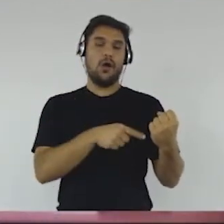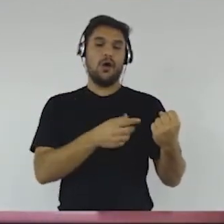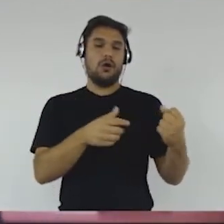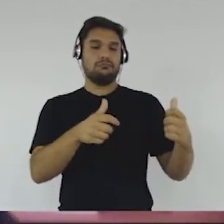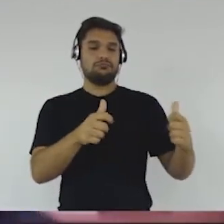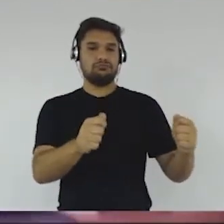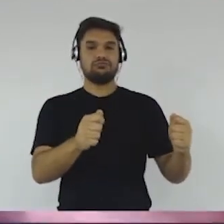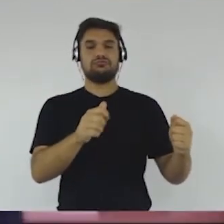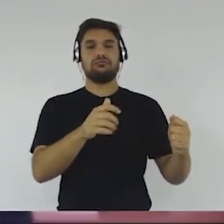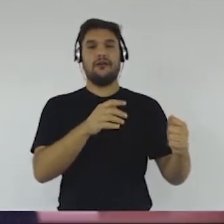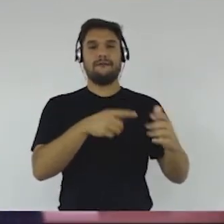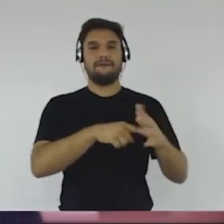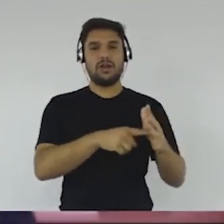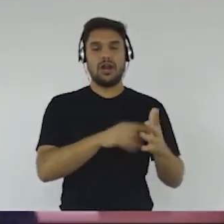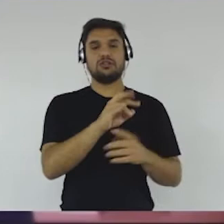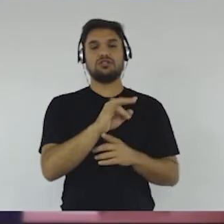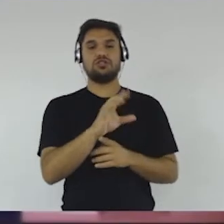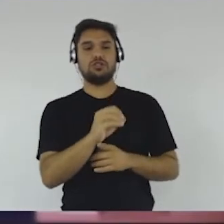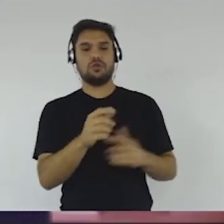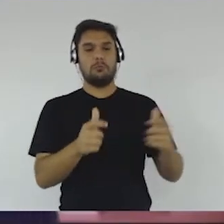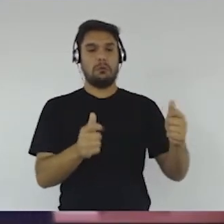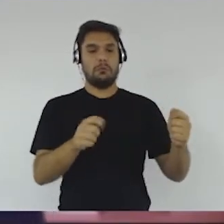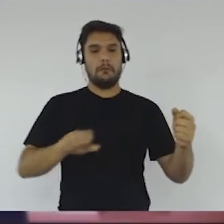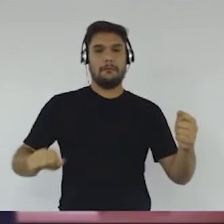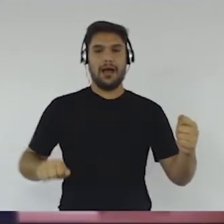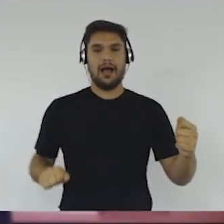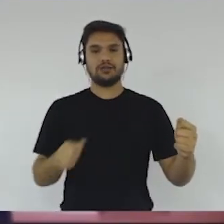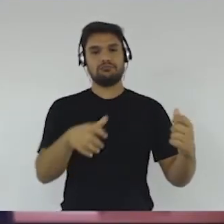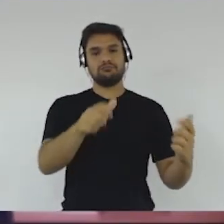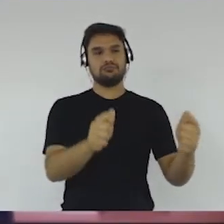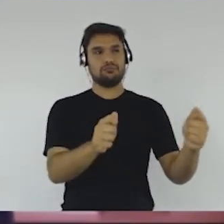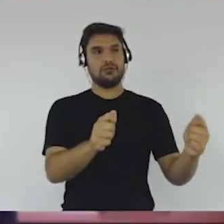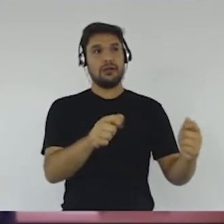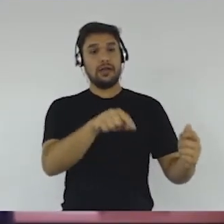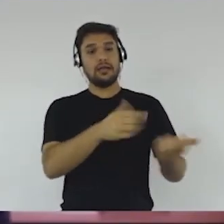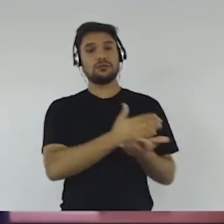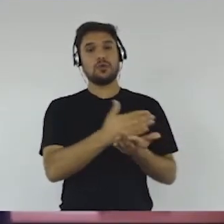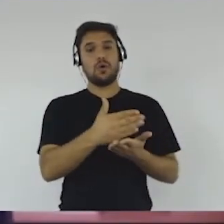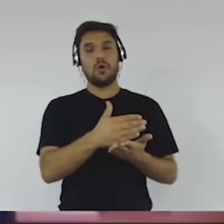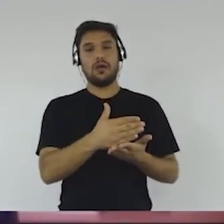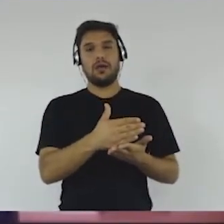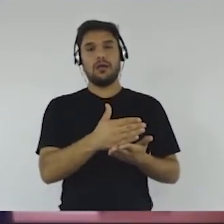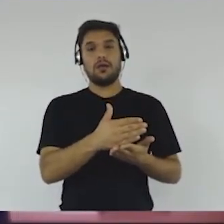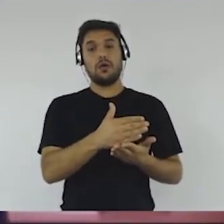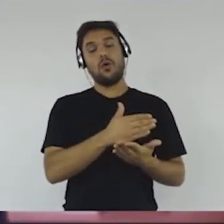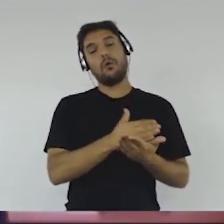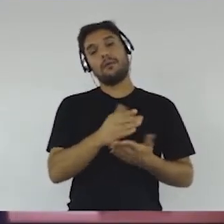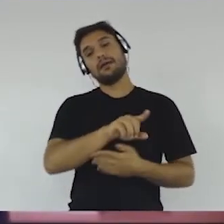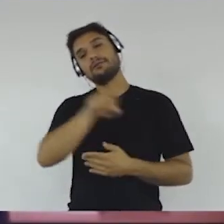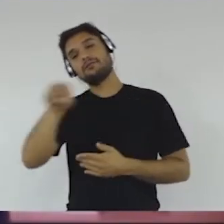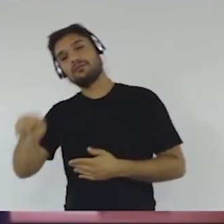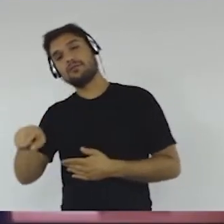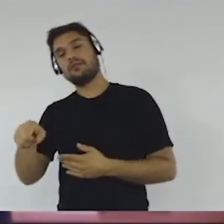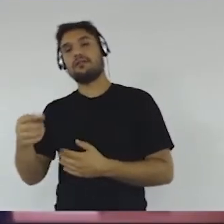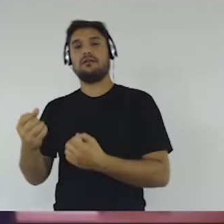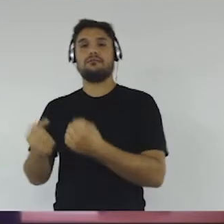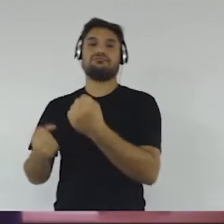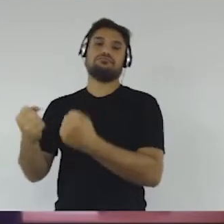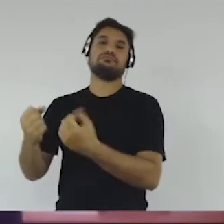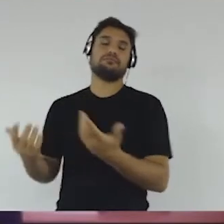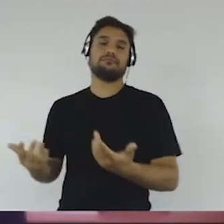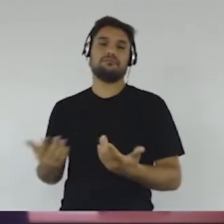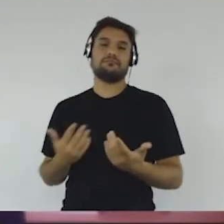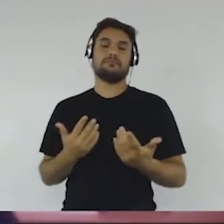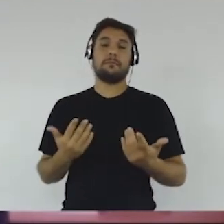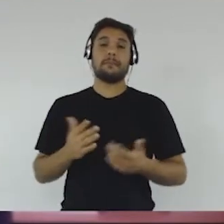volante, freio a disco, troca de marcha no volante, tudo isso é totalmente estandardizado nos veículos atuais. Portanto,